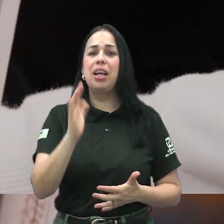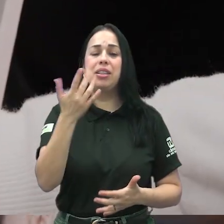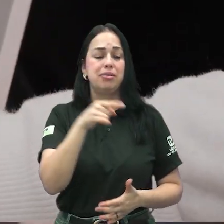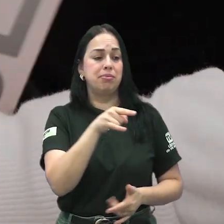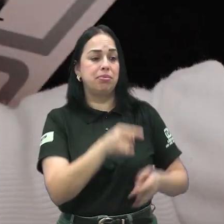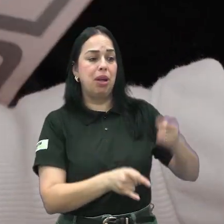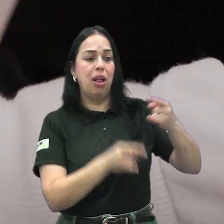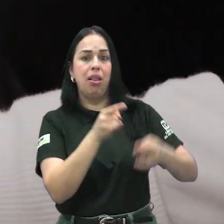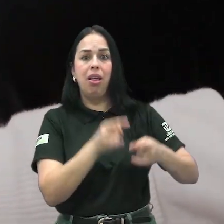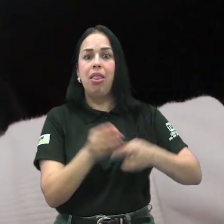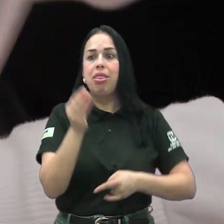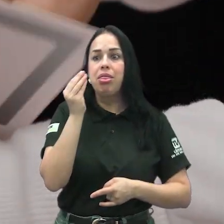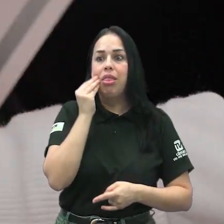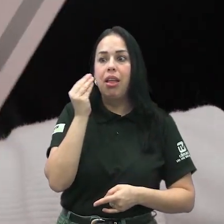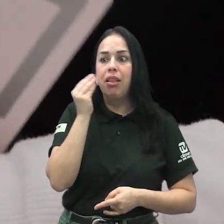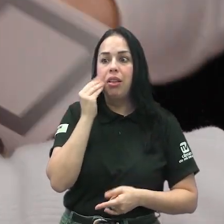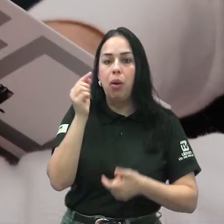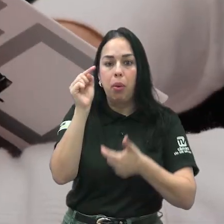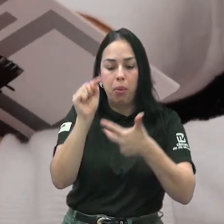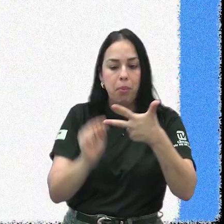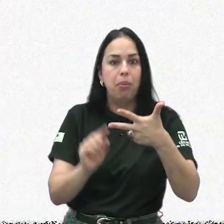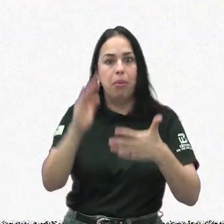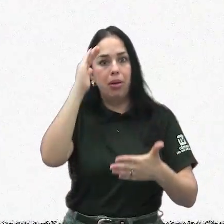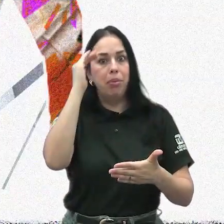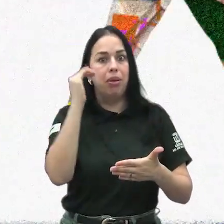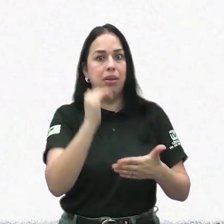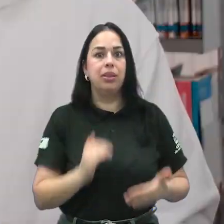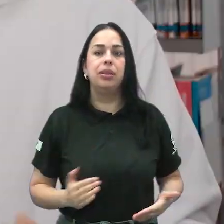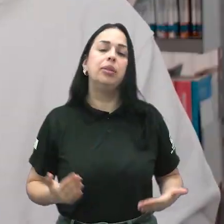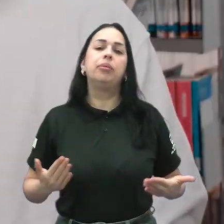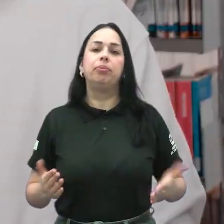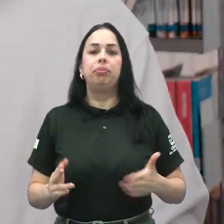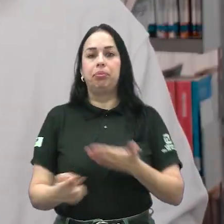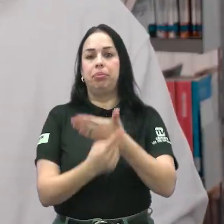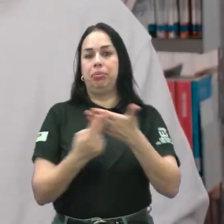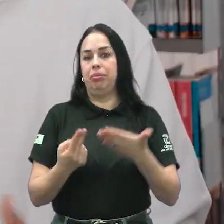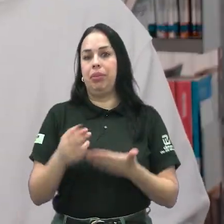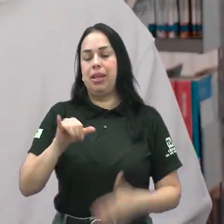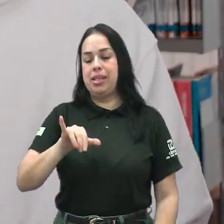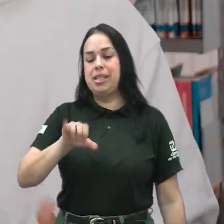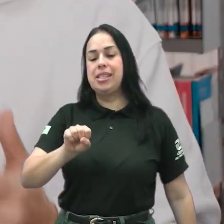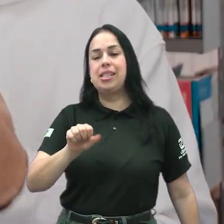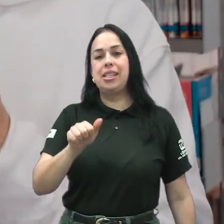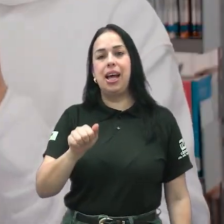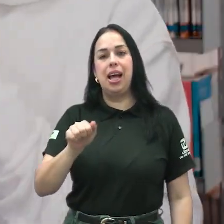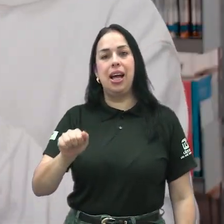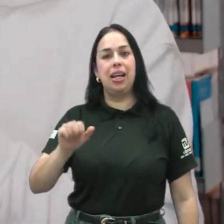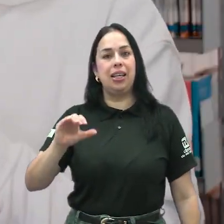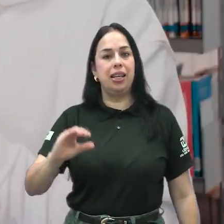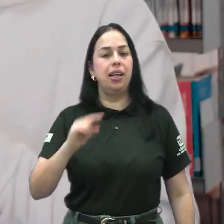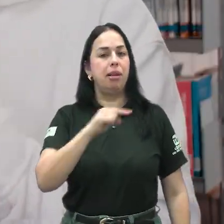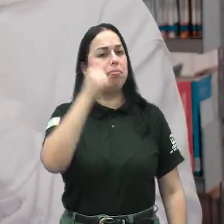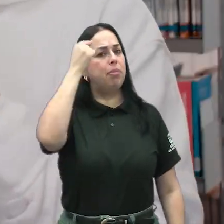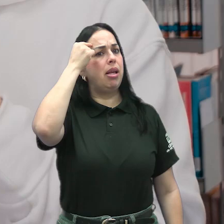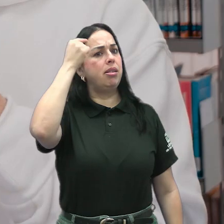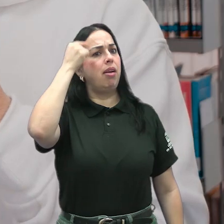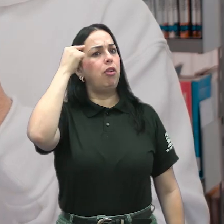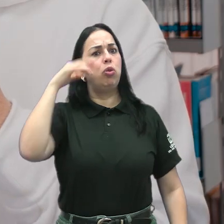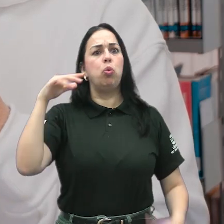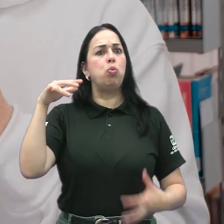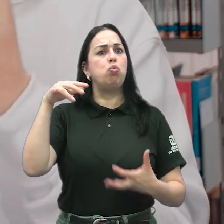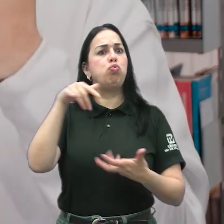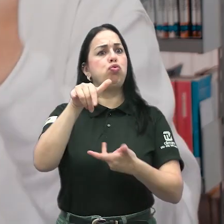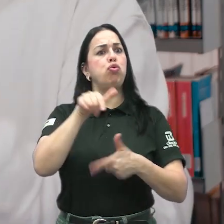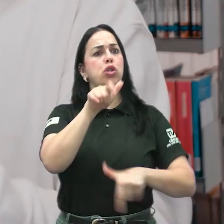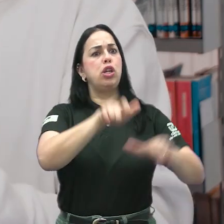as máquinas tentam seguir essas regras. O autor do livro, Isaac Asimov, já pensava num mundo